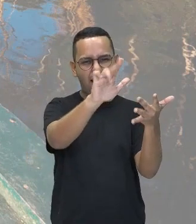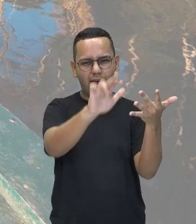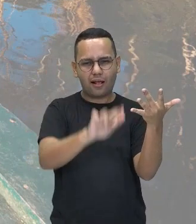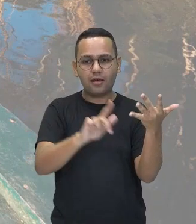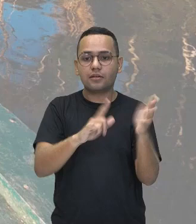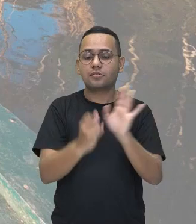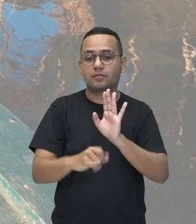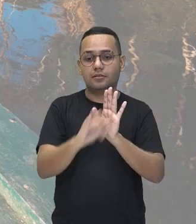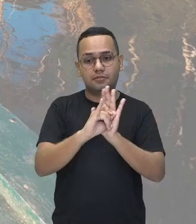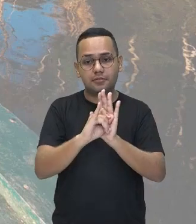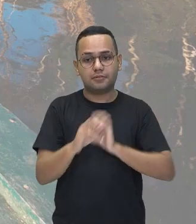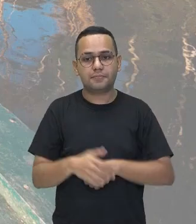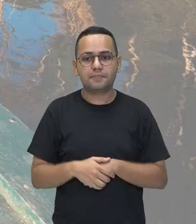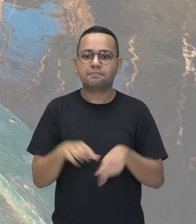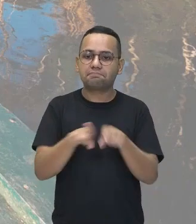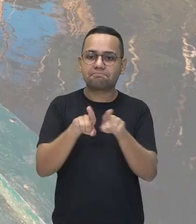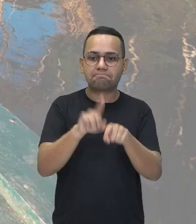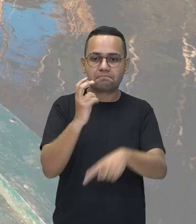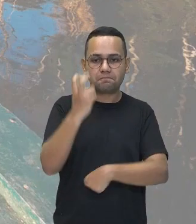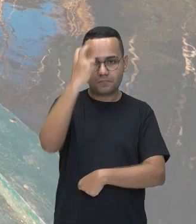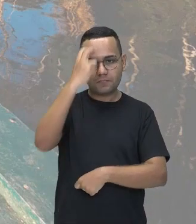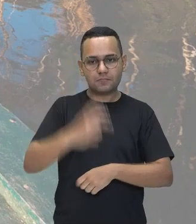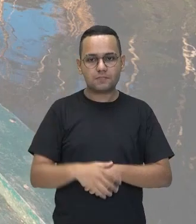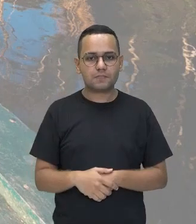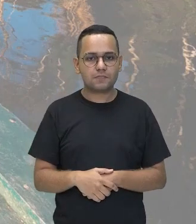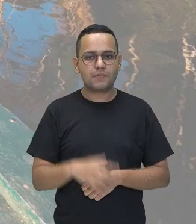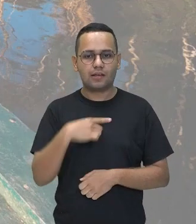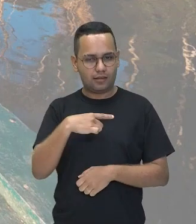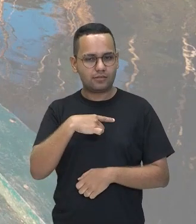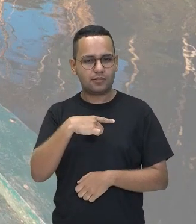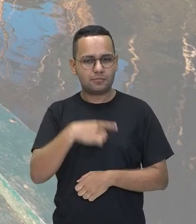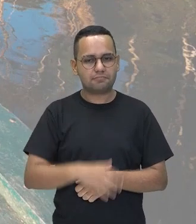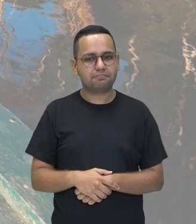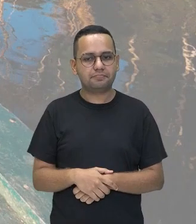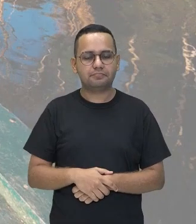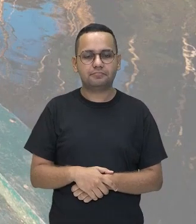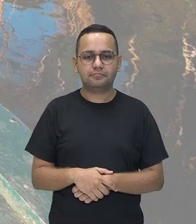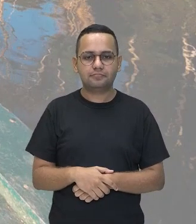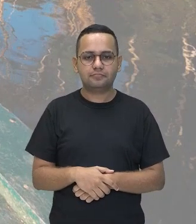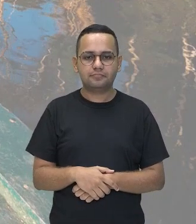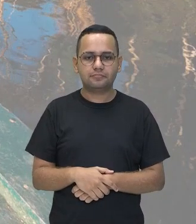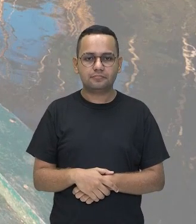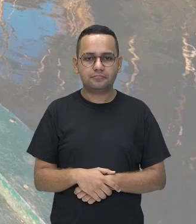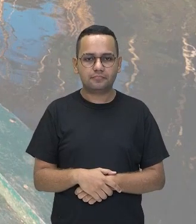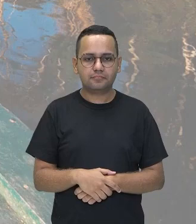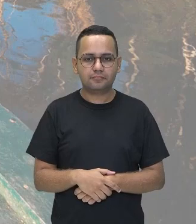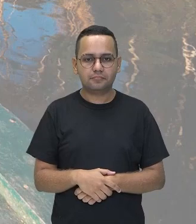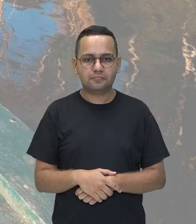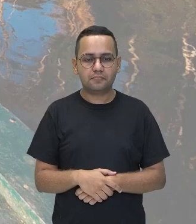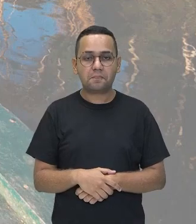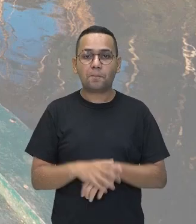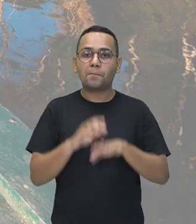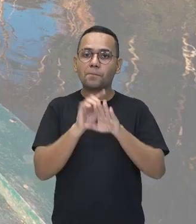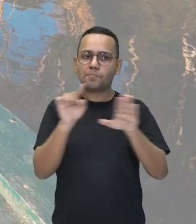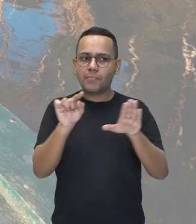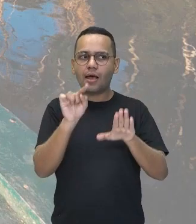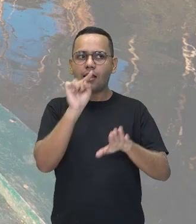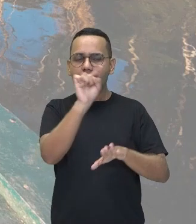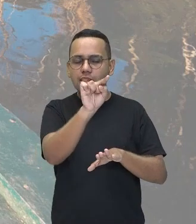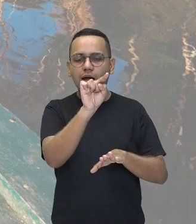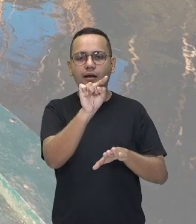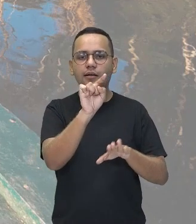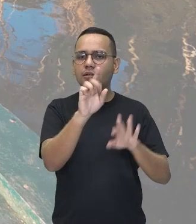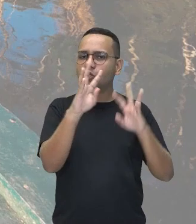também culturais que trazemos junto conosco. Isso faz parte, né, de cada localidade. Por isso